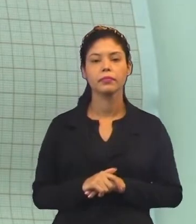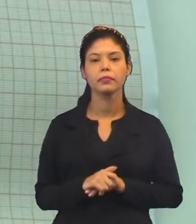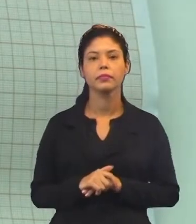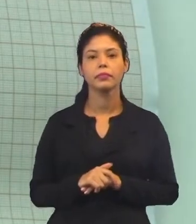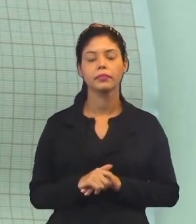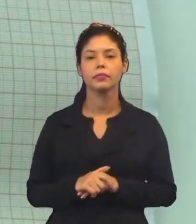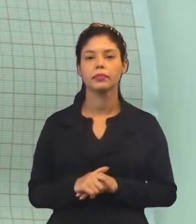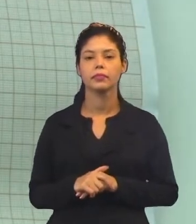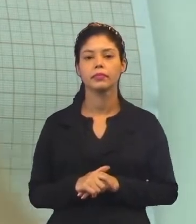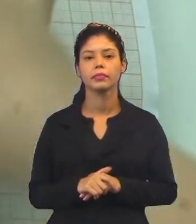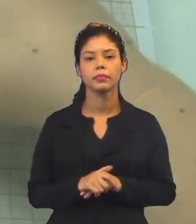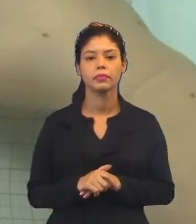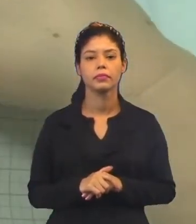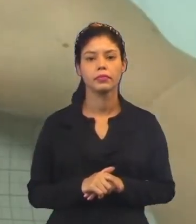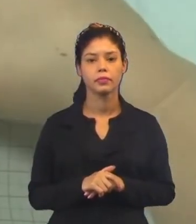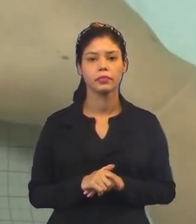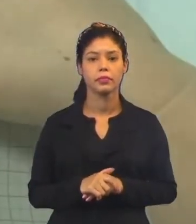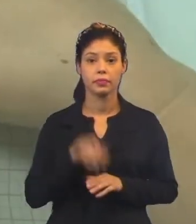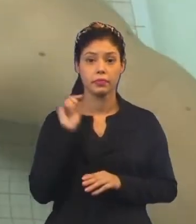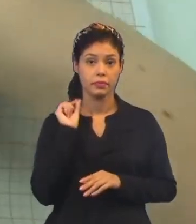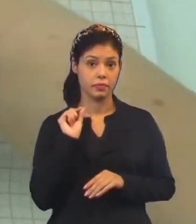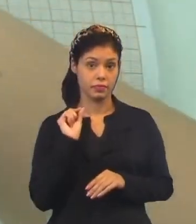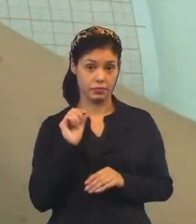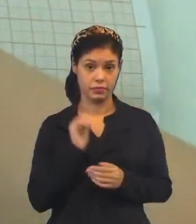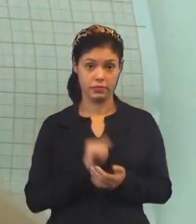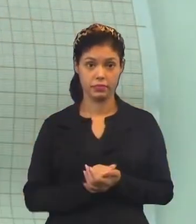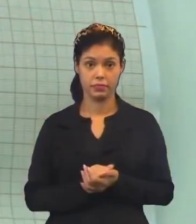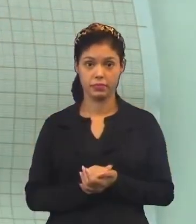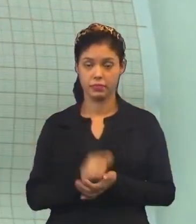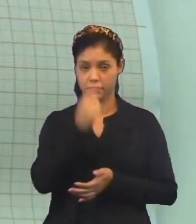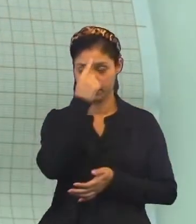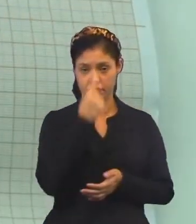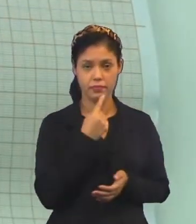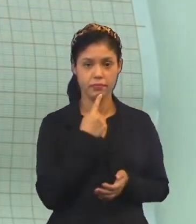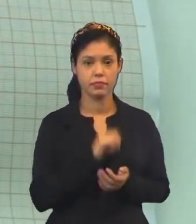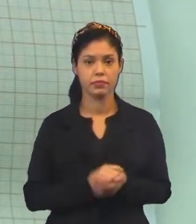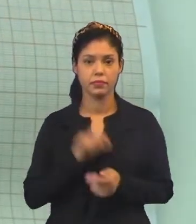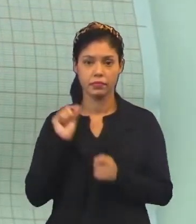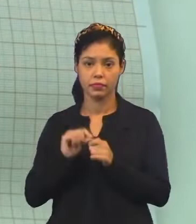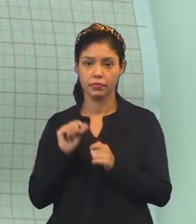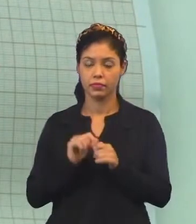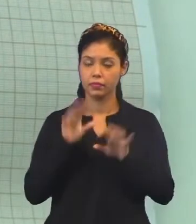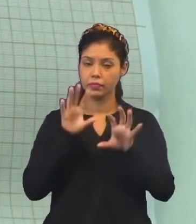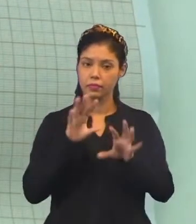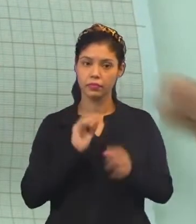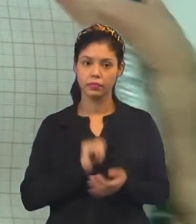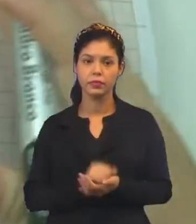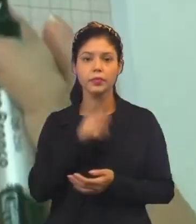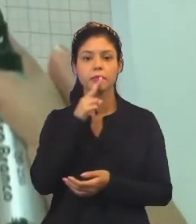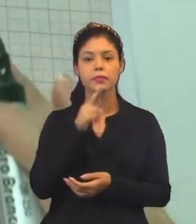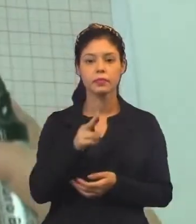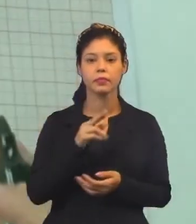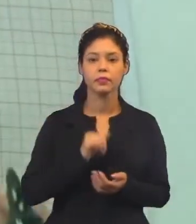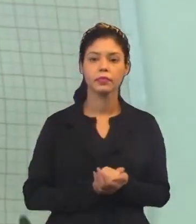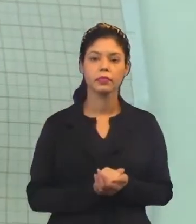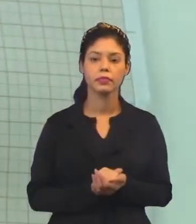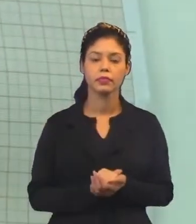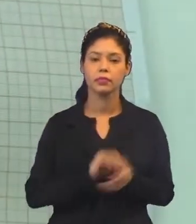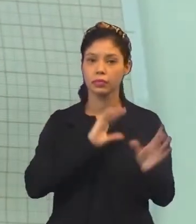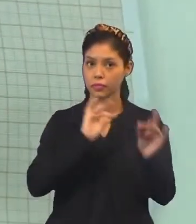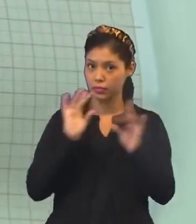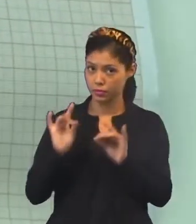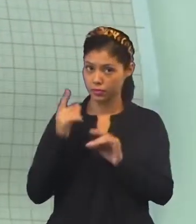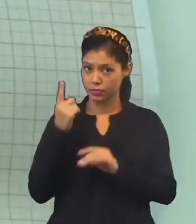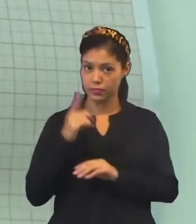vamos contar. Nós vamos fazer o quê? Nós estamos olhando essas imagens, nós vamos aqui calcular a área